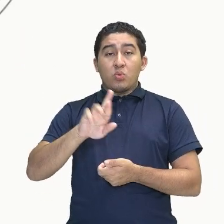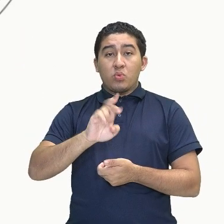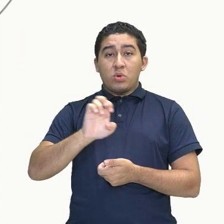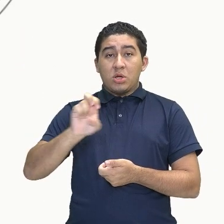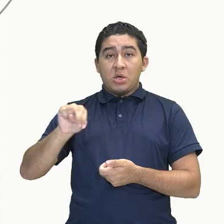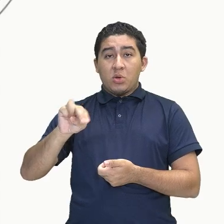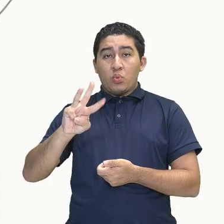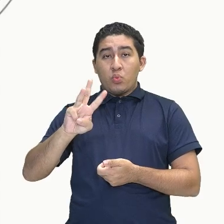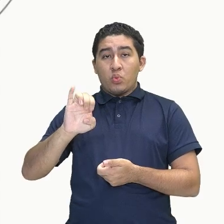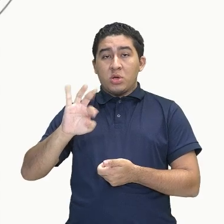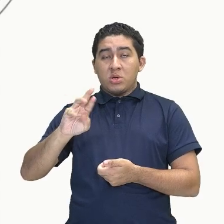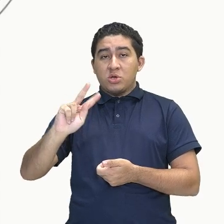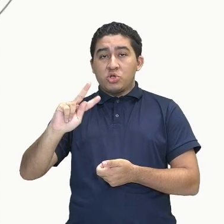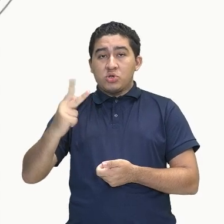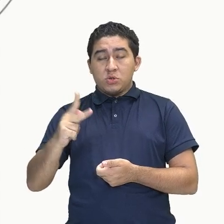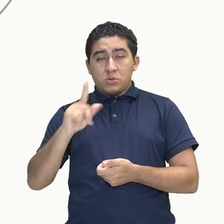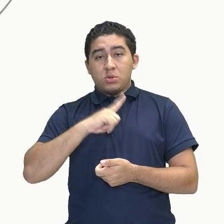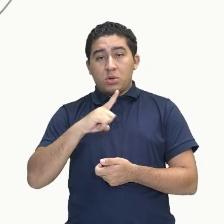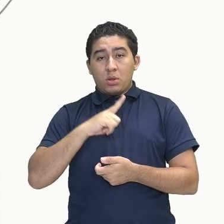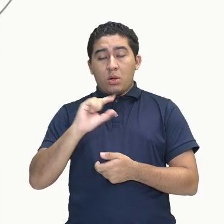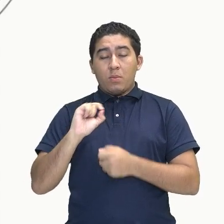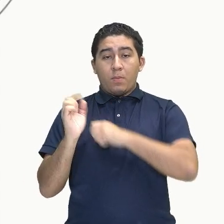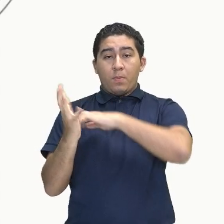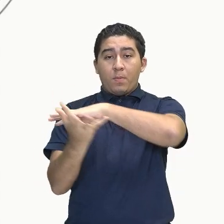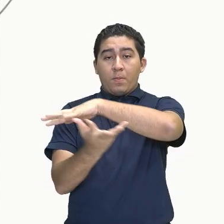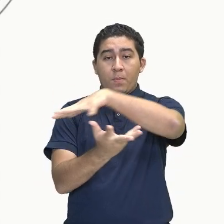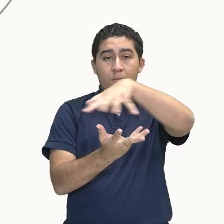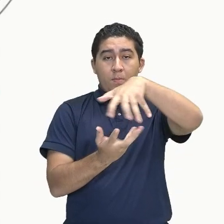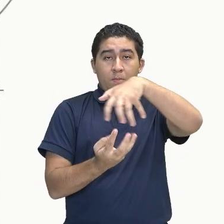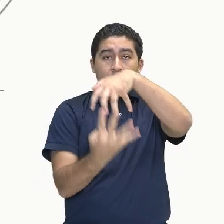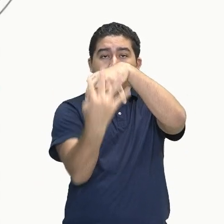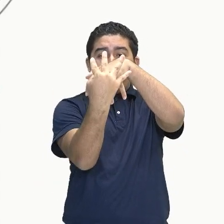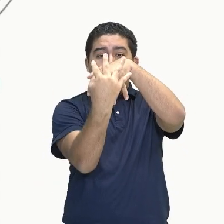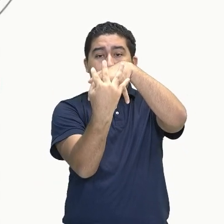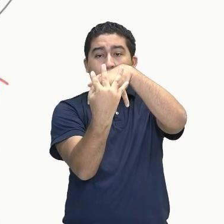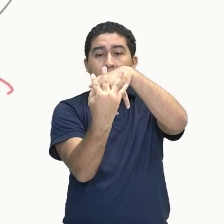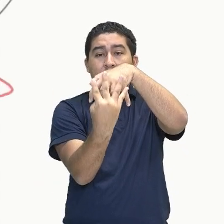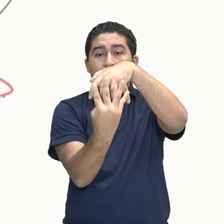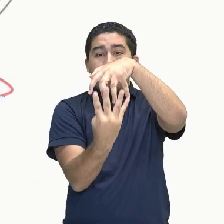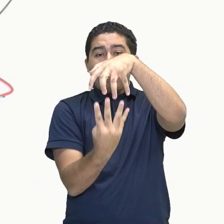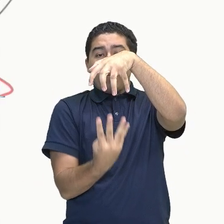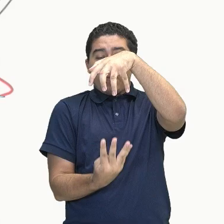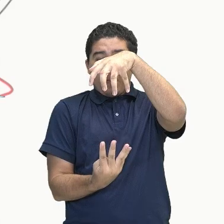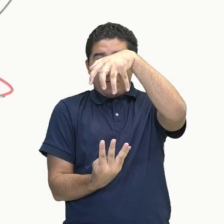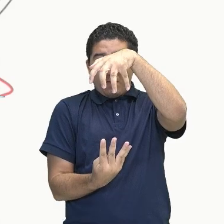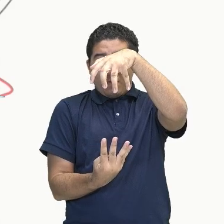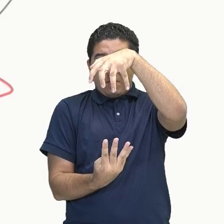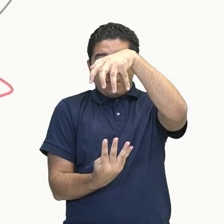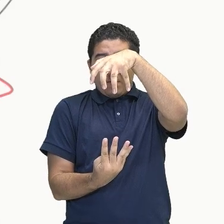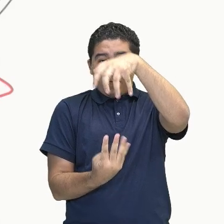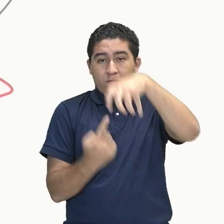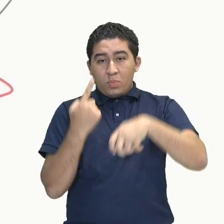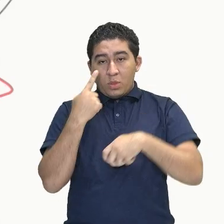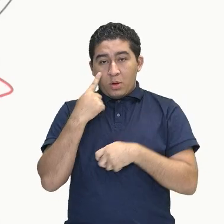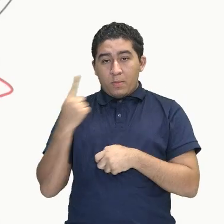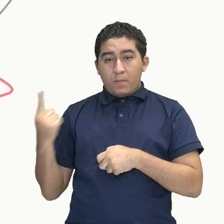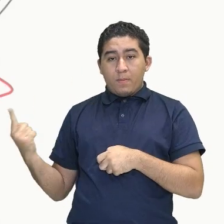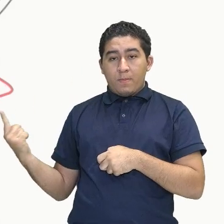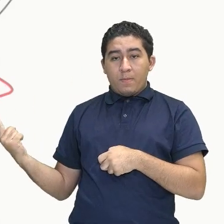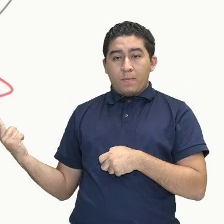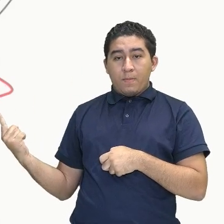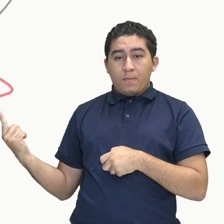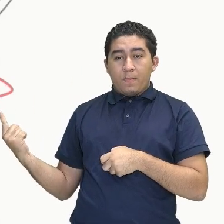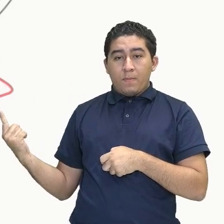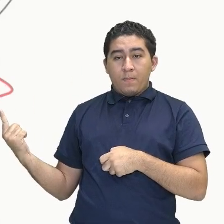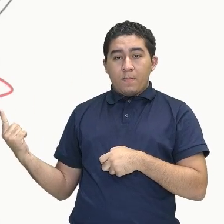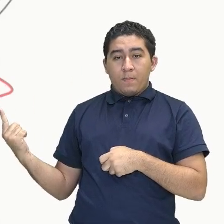uma distância aqui para o lado leste, tá bom? E aqui para o outro